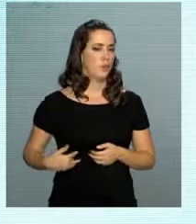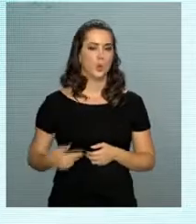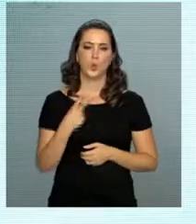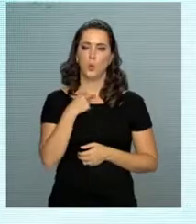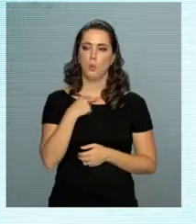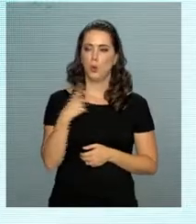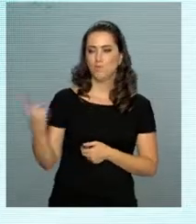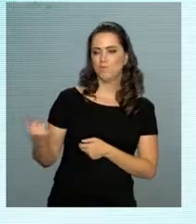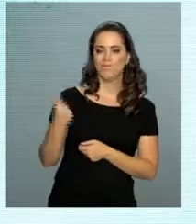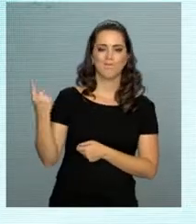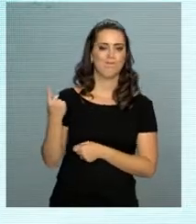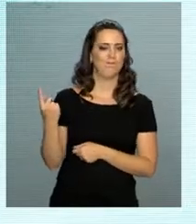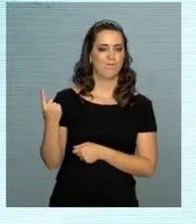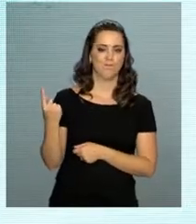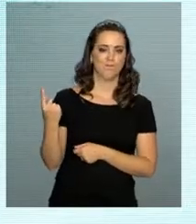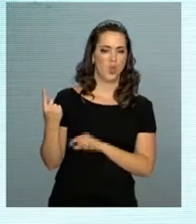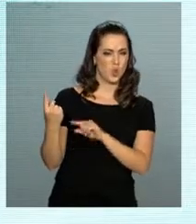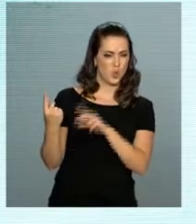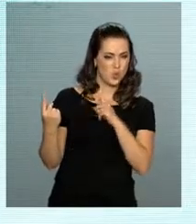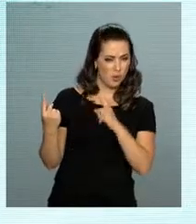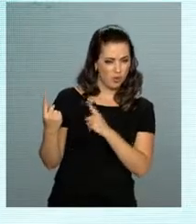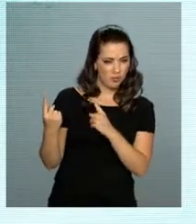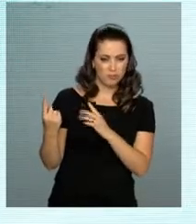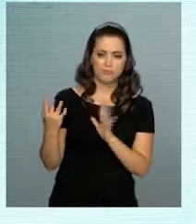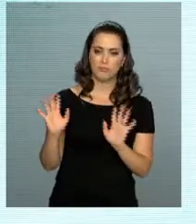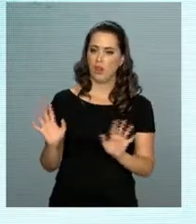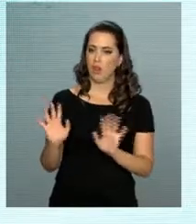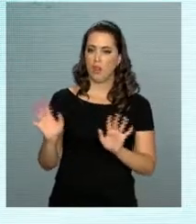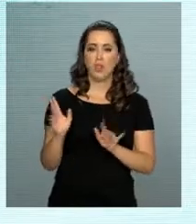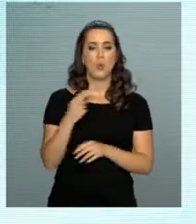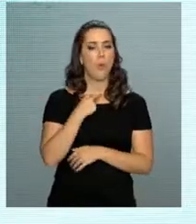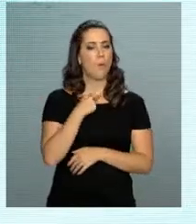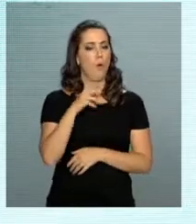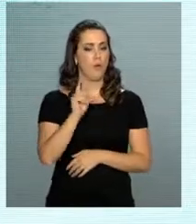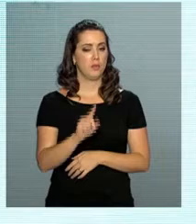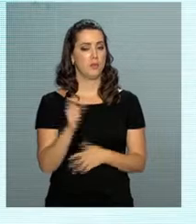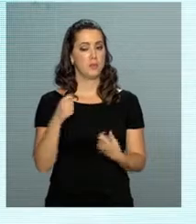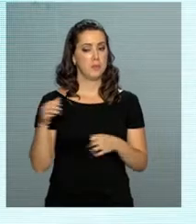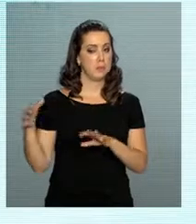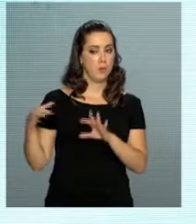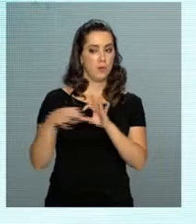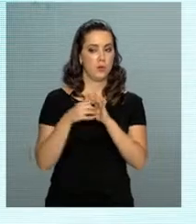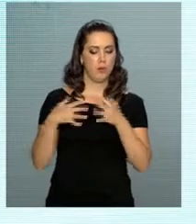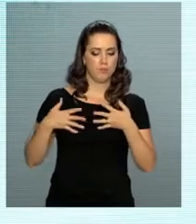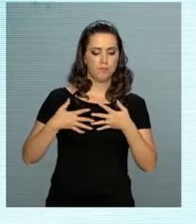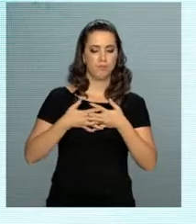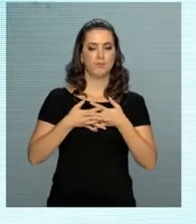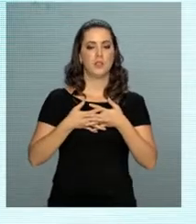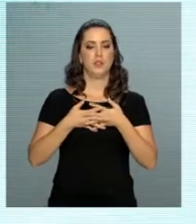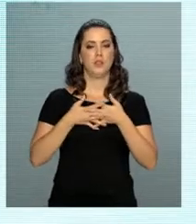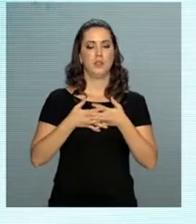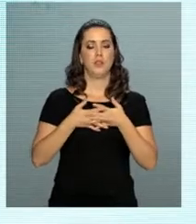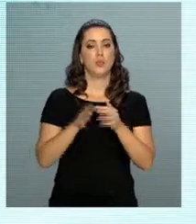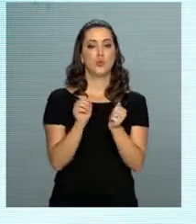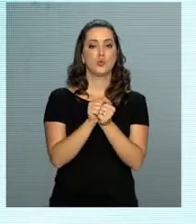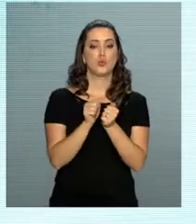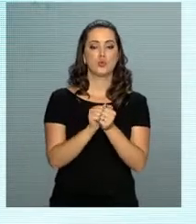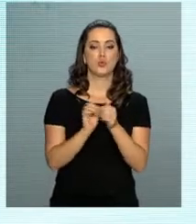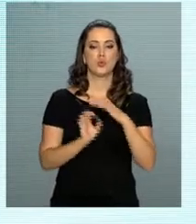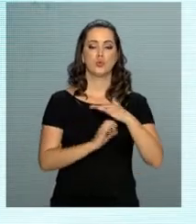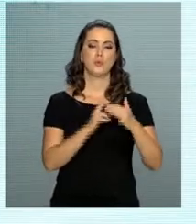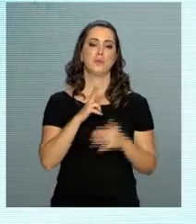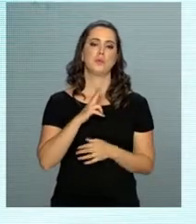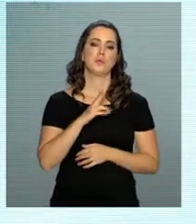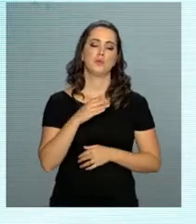tudo por conta própria o que deve haver é uma interação com a iniciativa privada